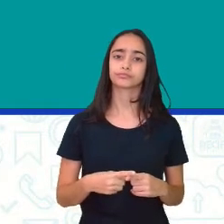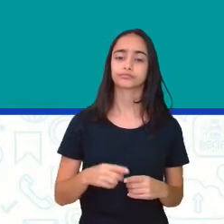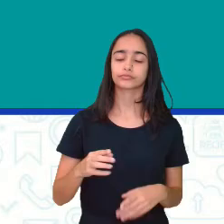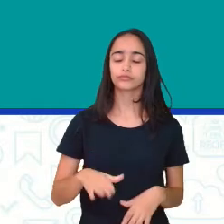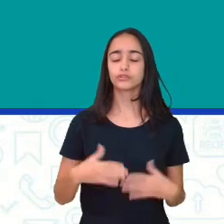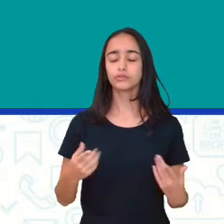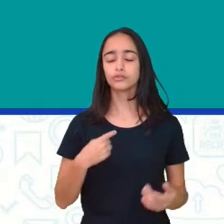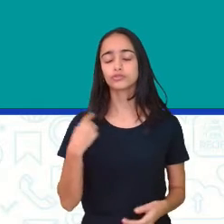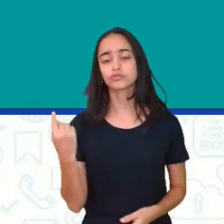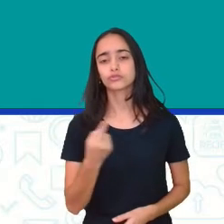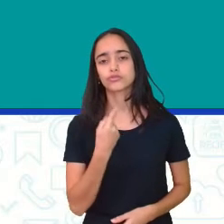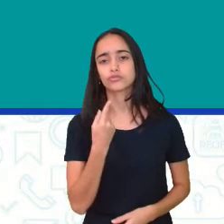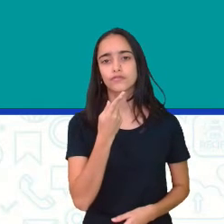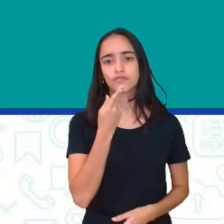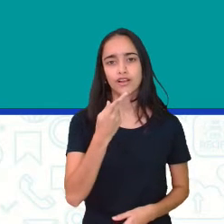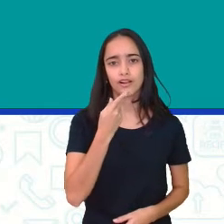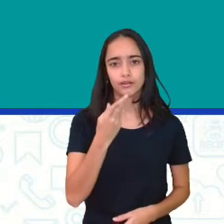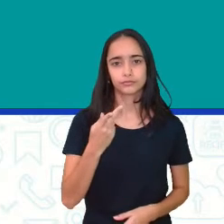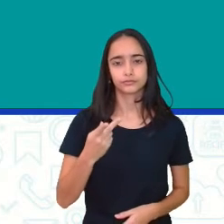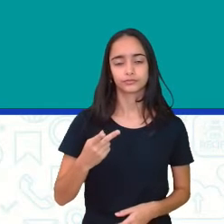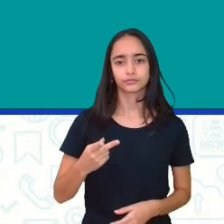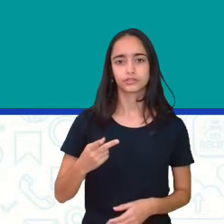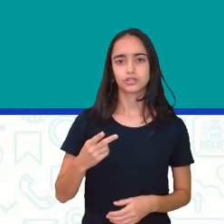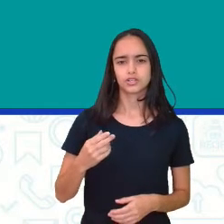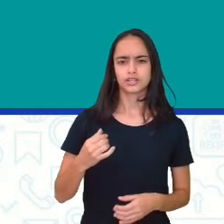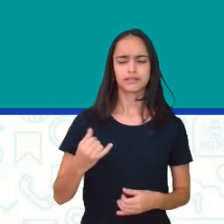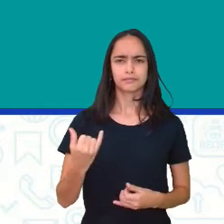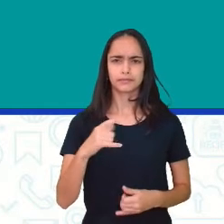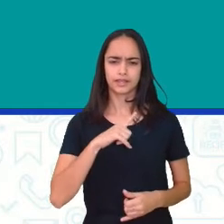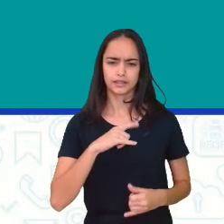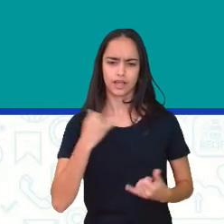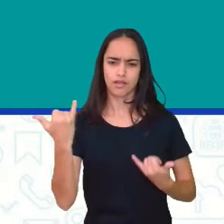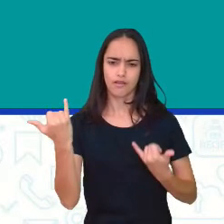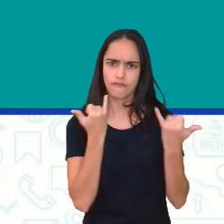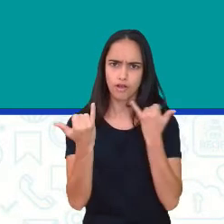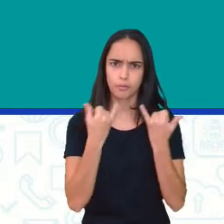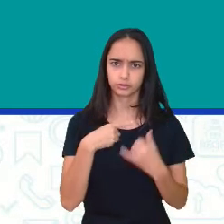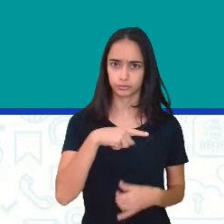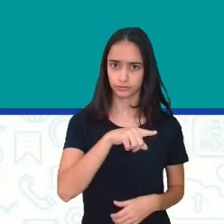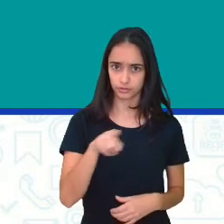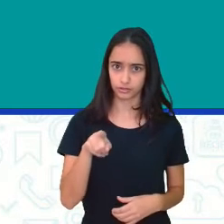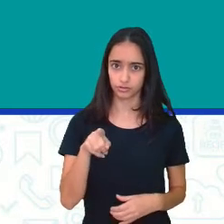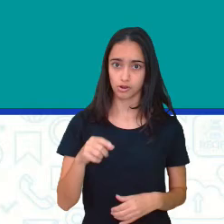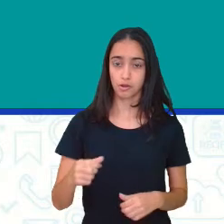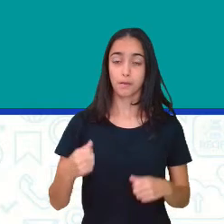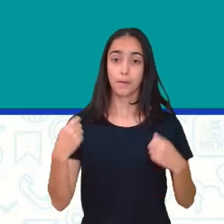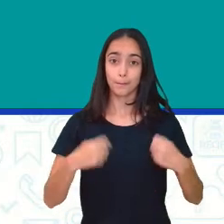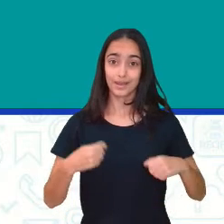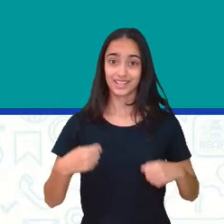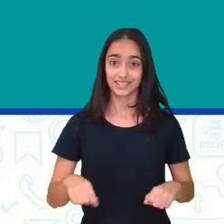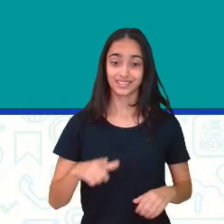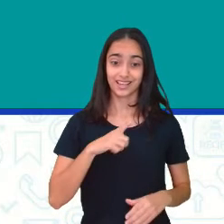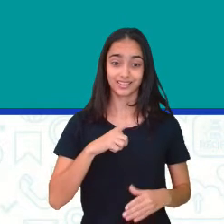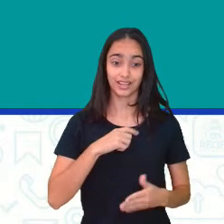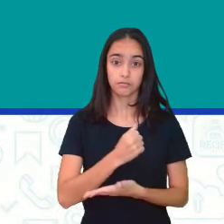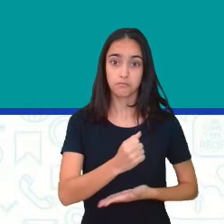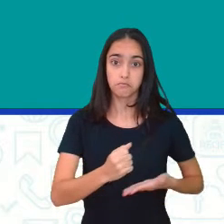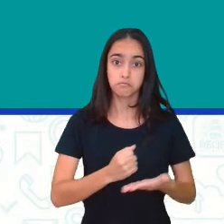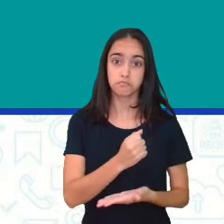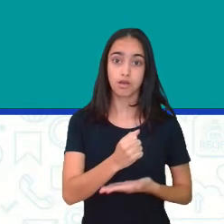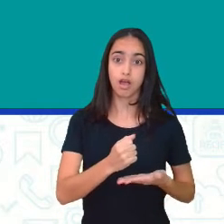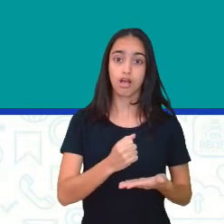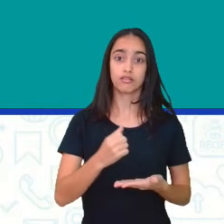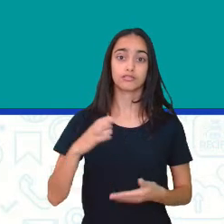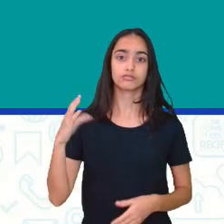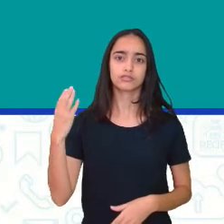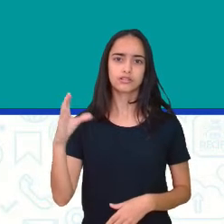fala, principalmente a gente traz aqui informações para vocês, elas precisam ser baseadas em dados científicos. Mas o